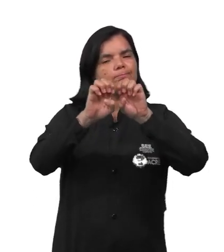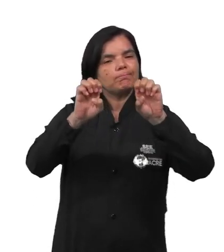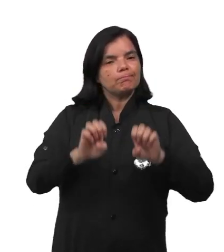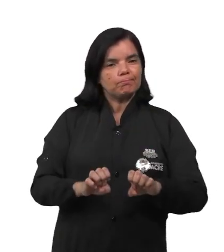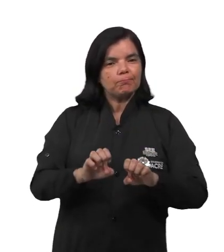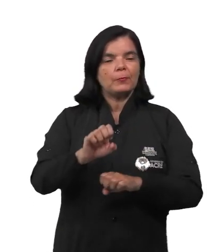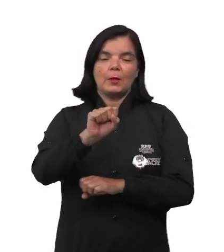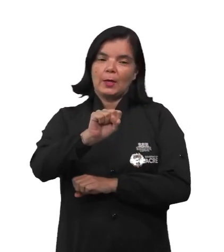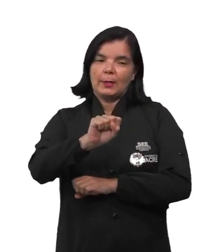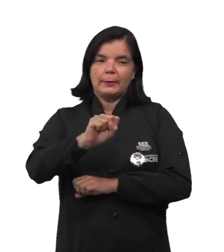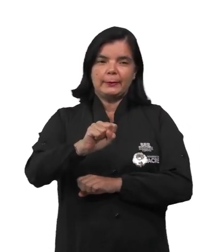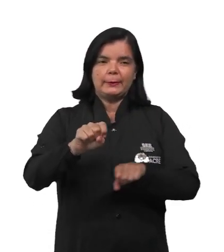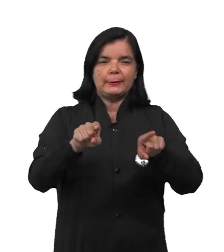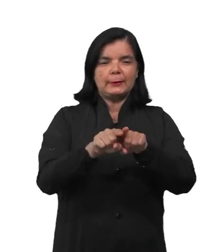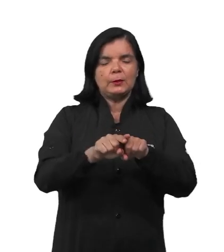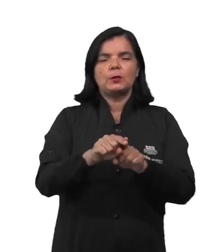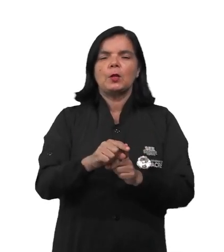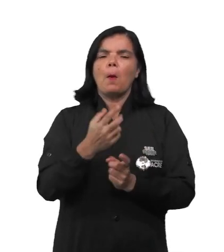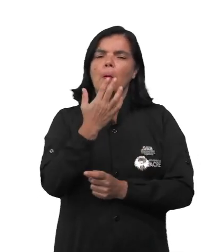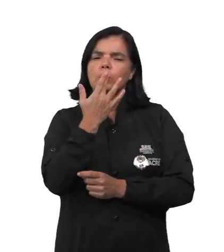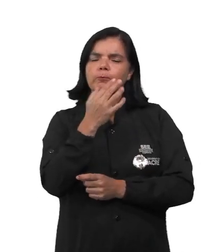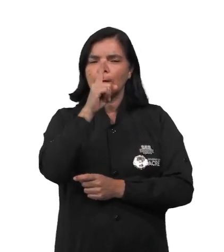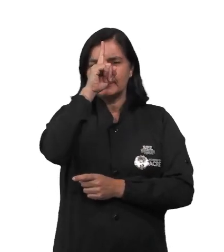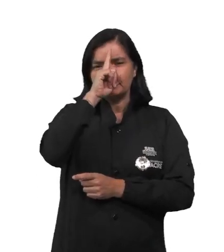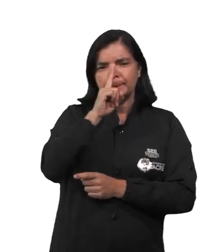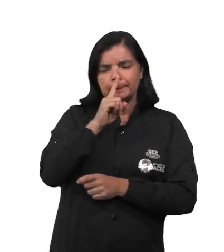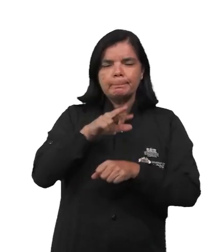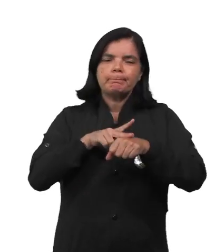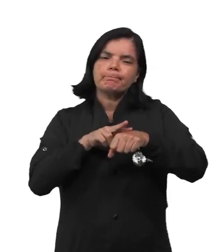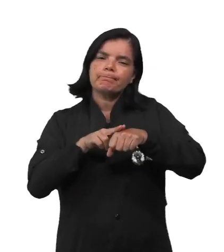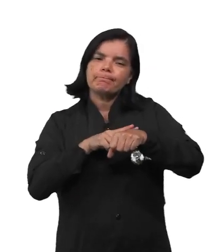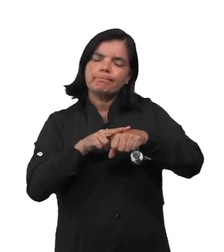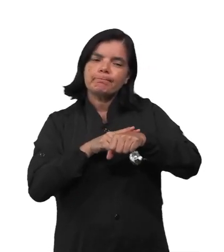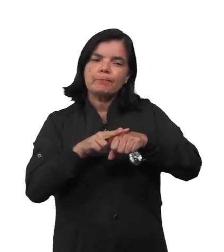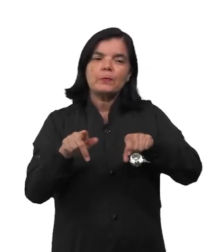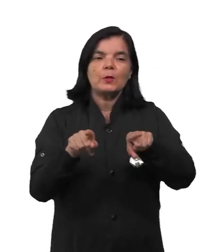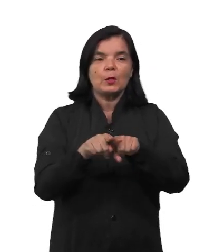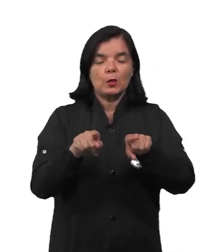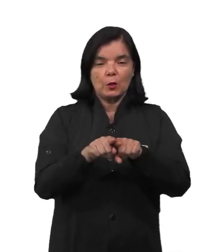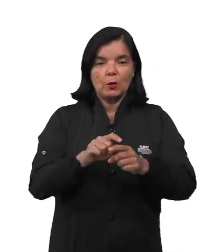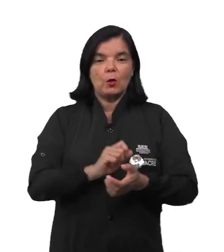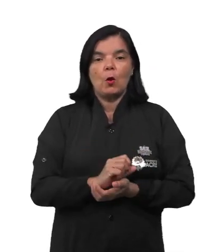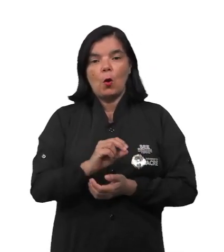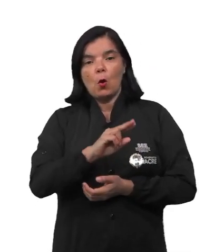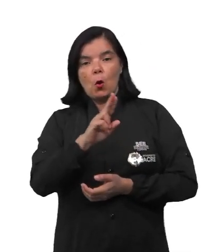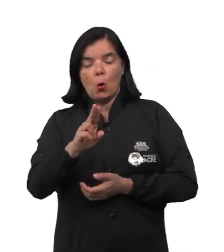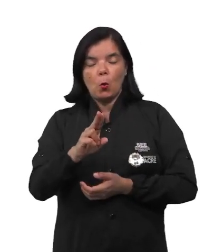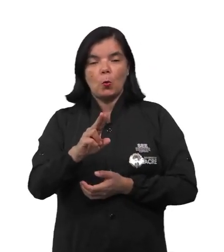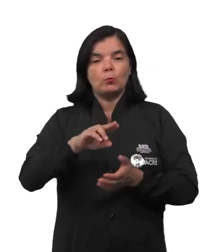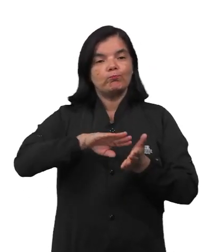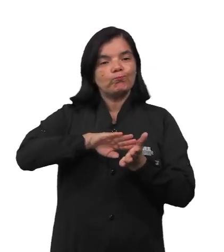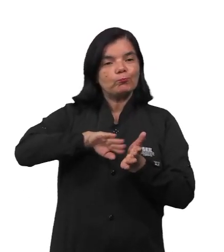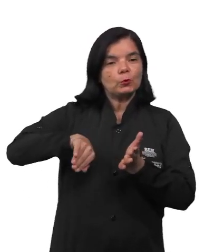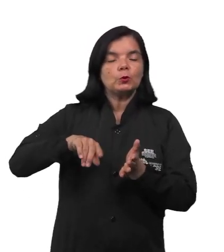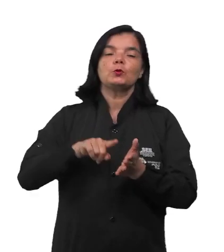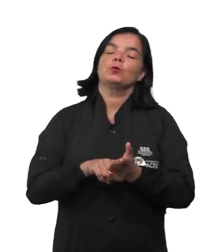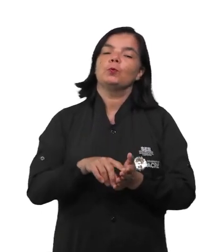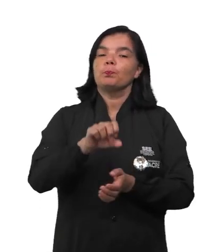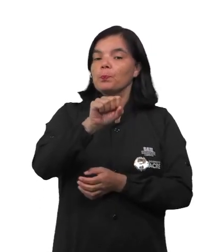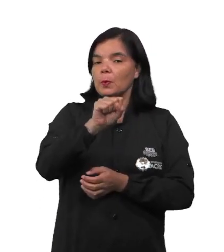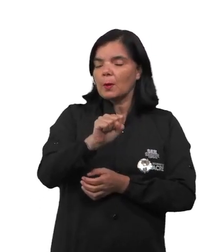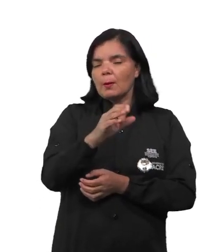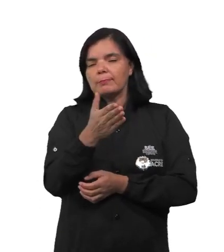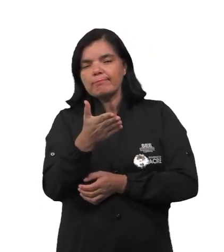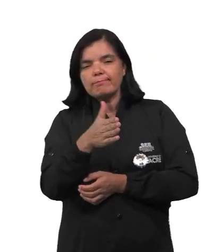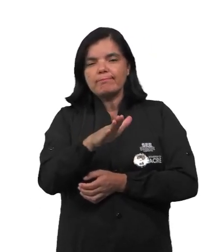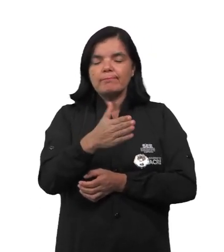uma cor amarelada, esverdeada e pode ser encontrado em vulcões ativos ou extintos. O enxofre, ele é